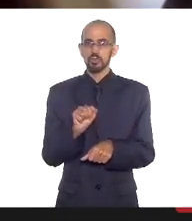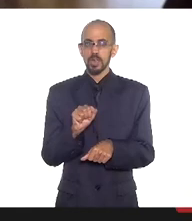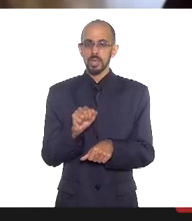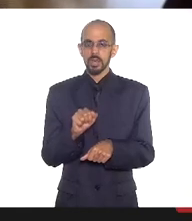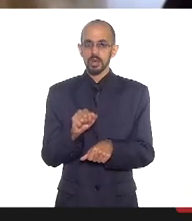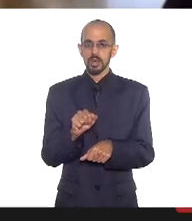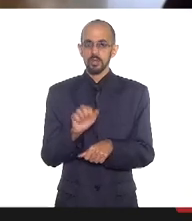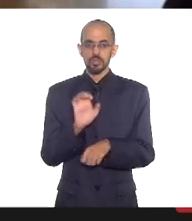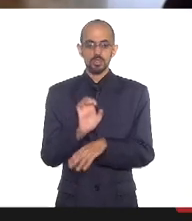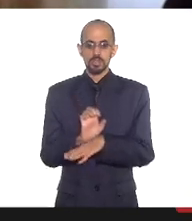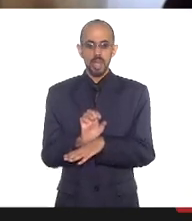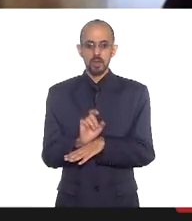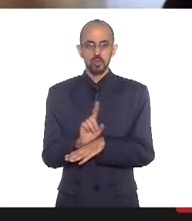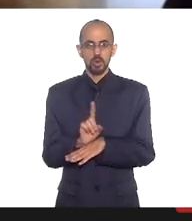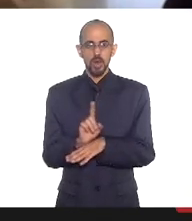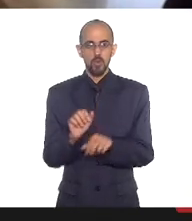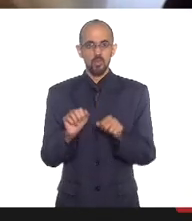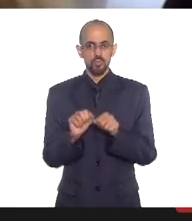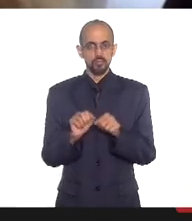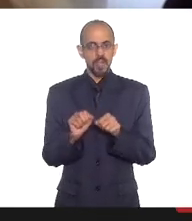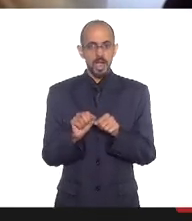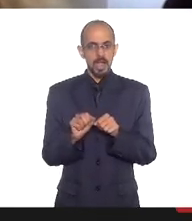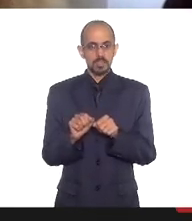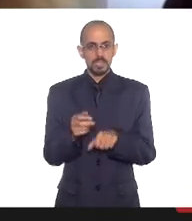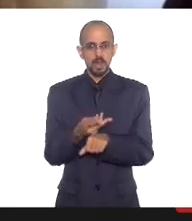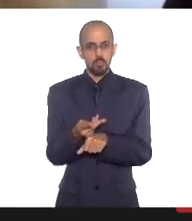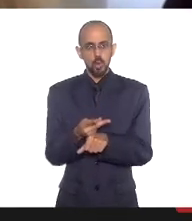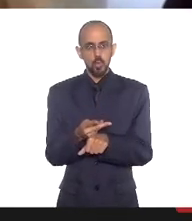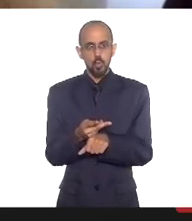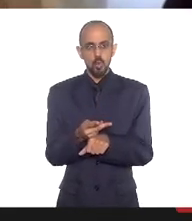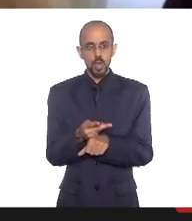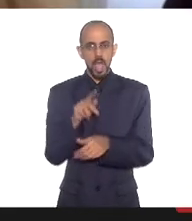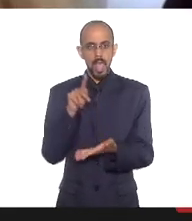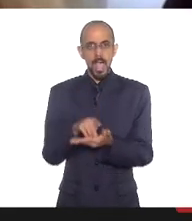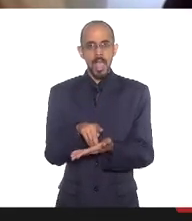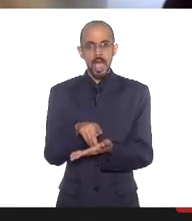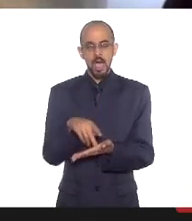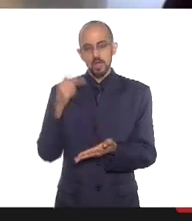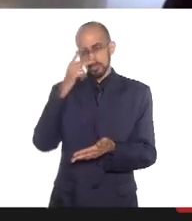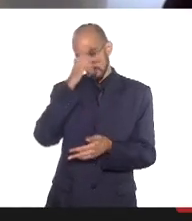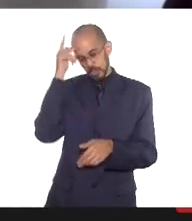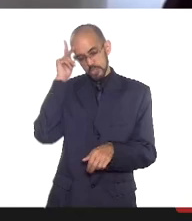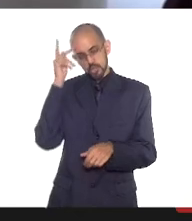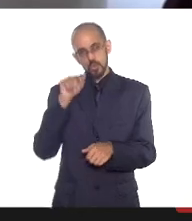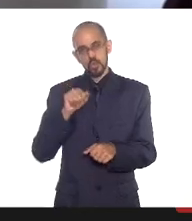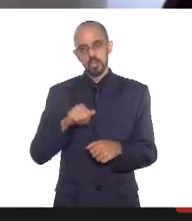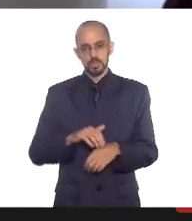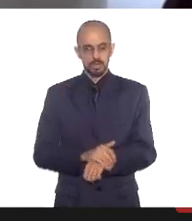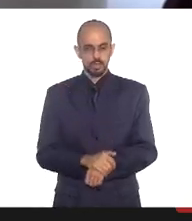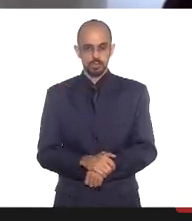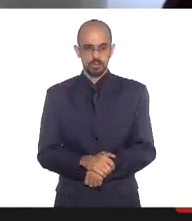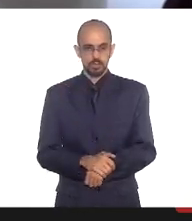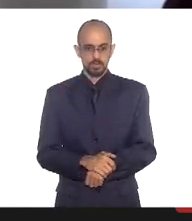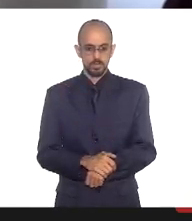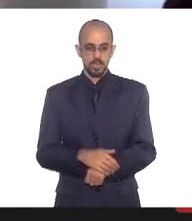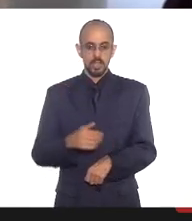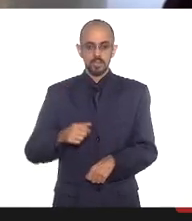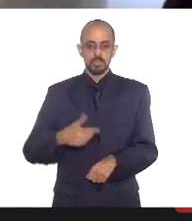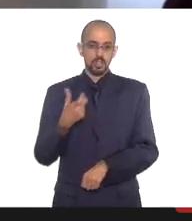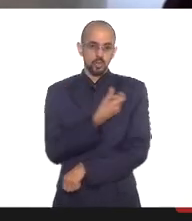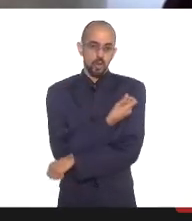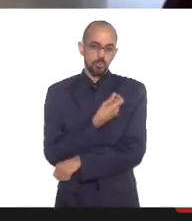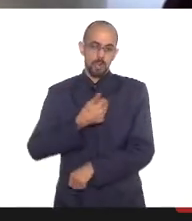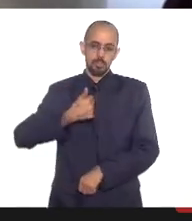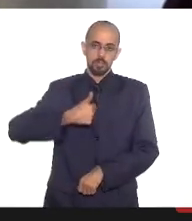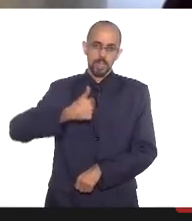ativa Essa é a verdade não a vou estar ativa quem faz a primeira dó tão na